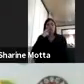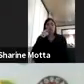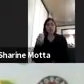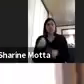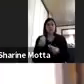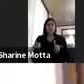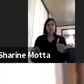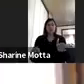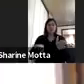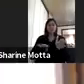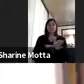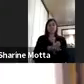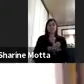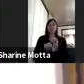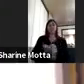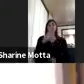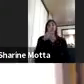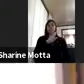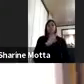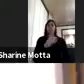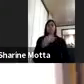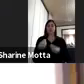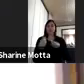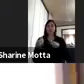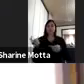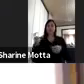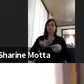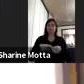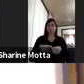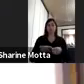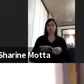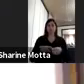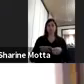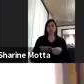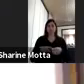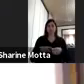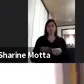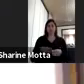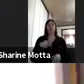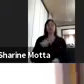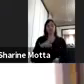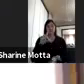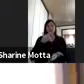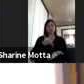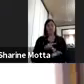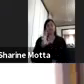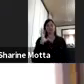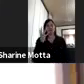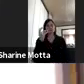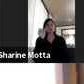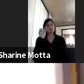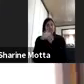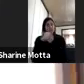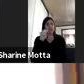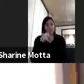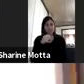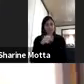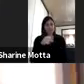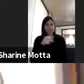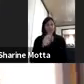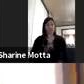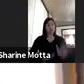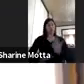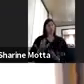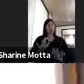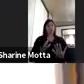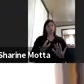Depois a vergonha de ter caído numa... Porque, gente, tráfico de pessoas é cilada. E, geralmente, os traficados demoram muito em reconhecer que caíram na